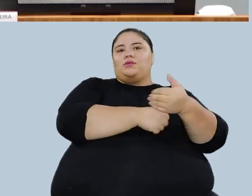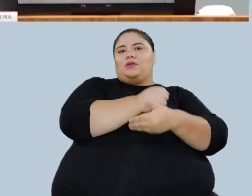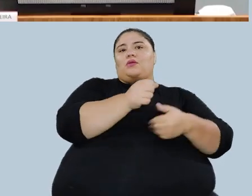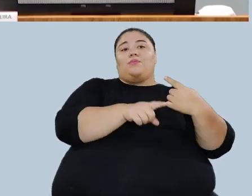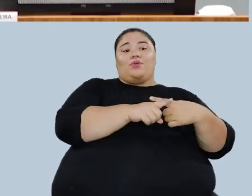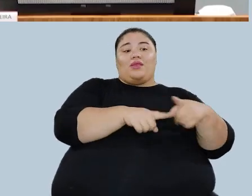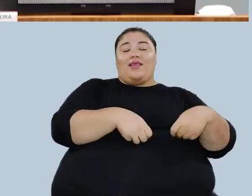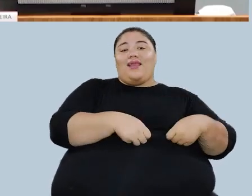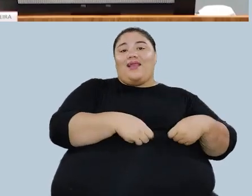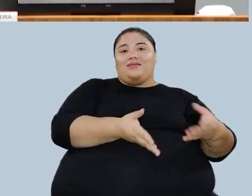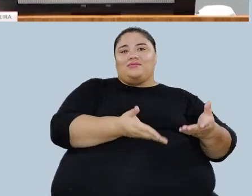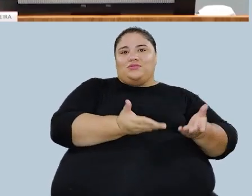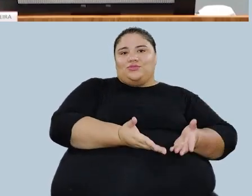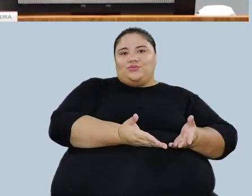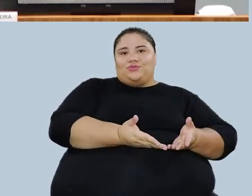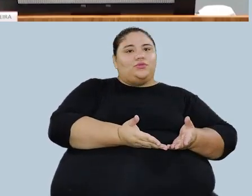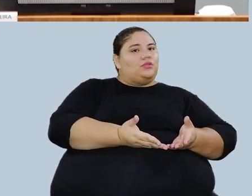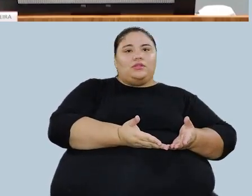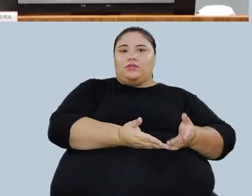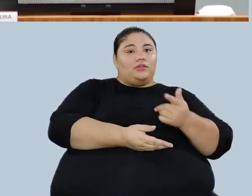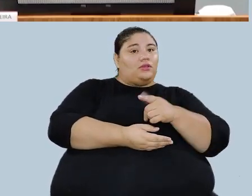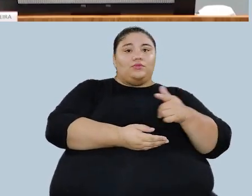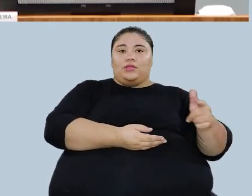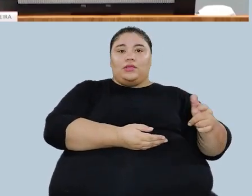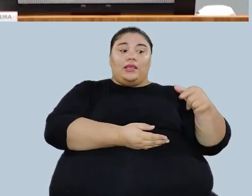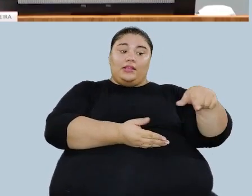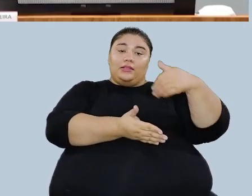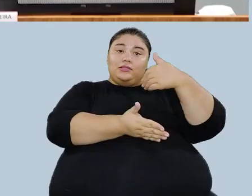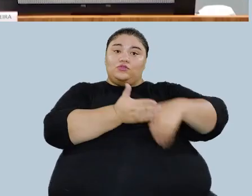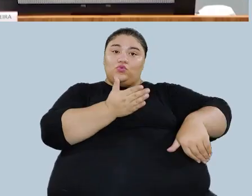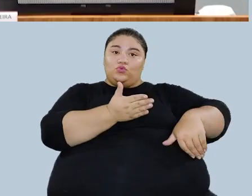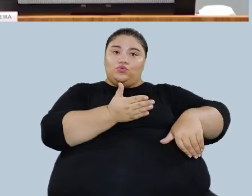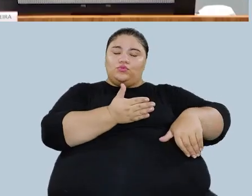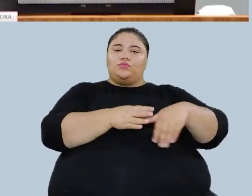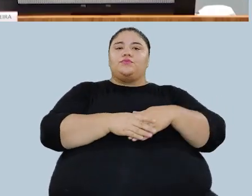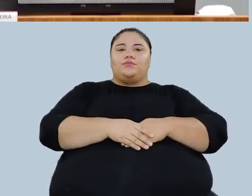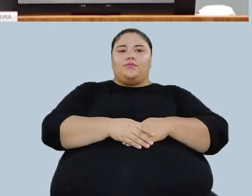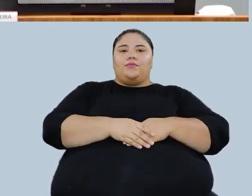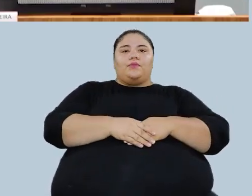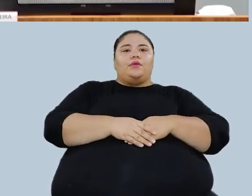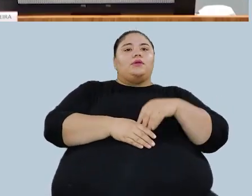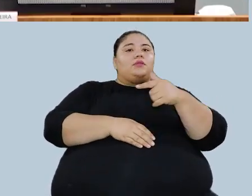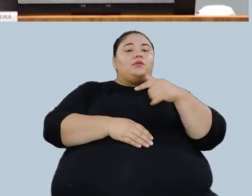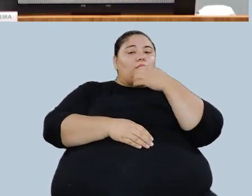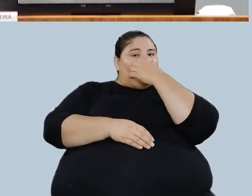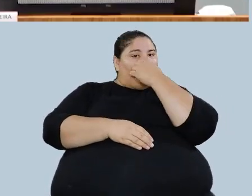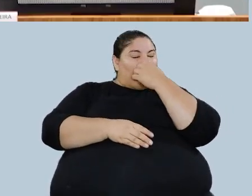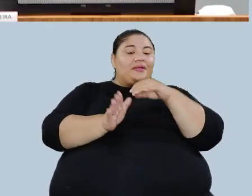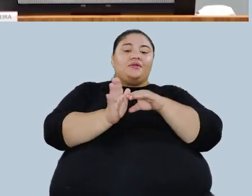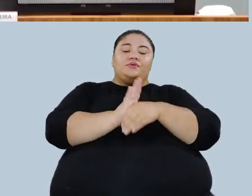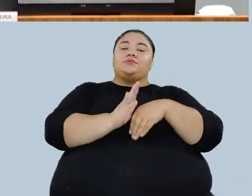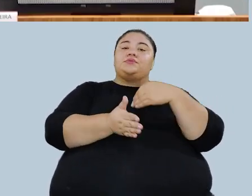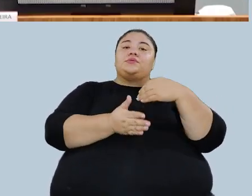está gastando isso, né, e não toma crédito, ele toma descontos. Então, você não tem um conceito de crédito, você tem um conceito de